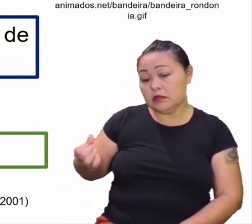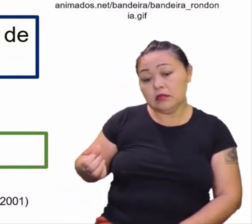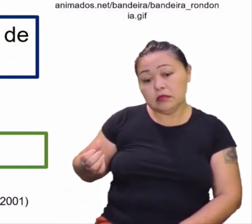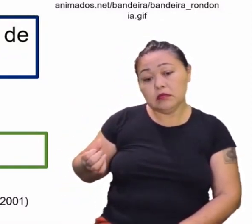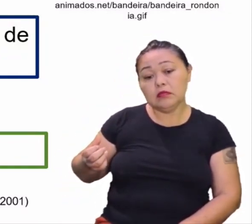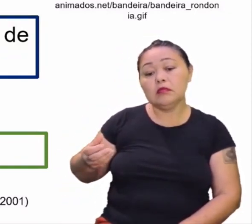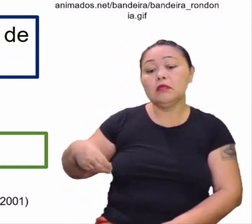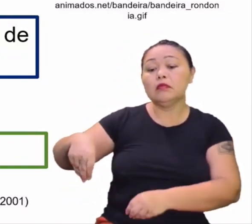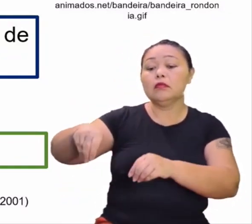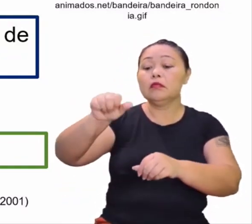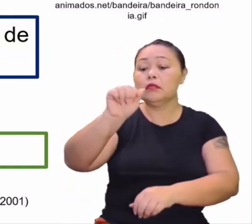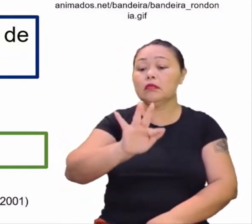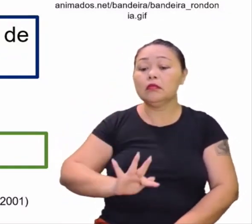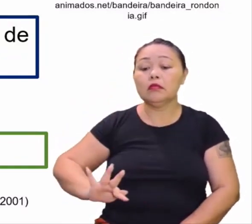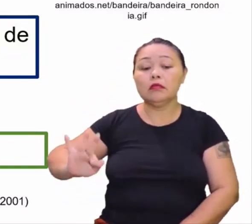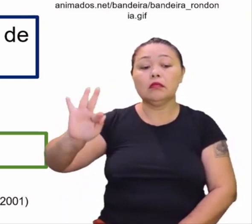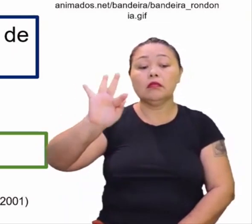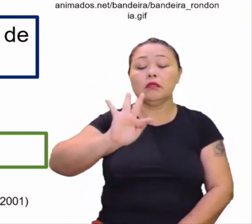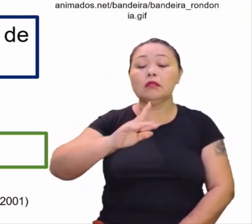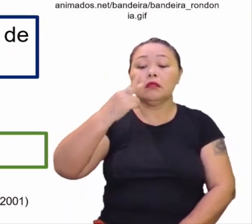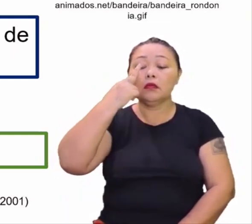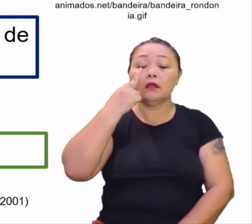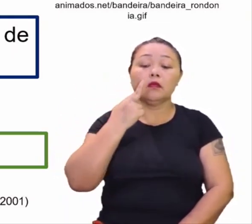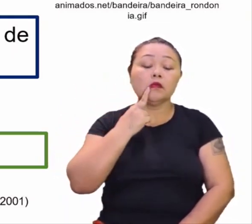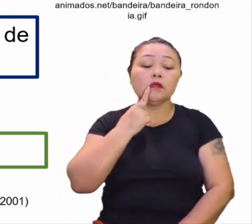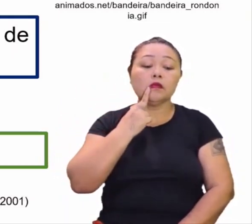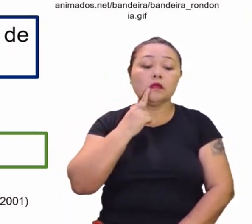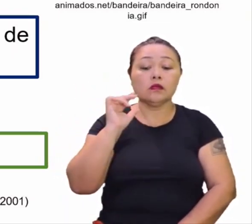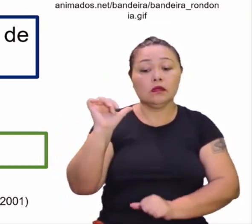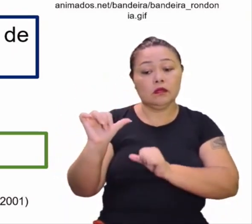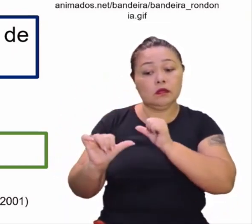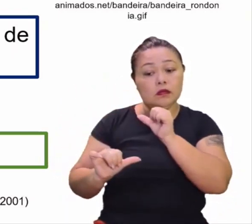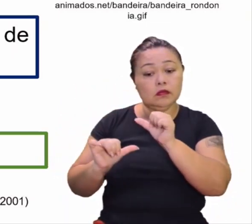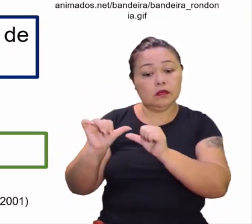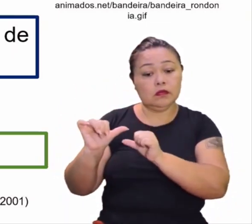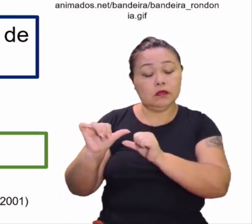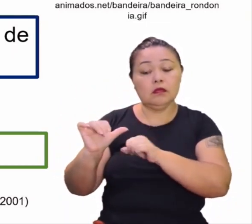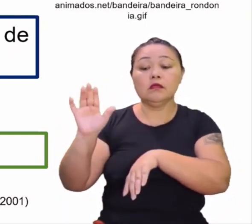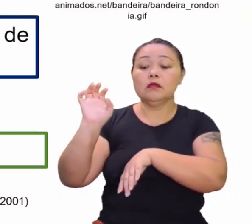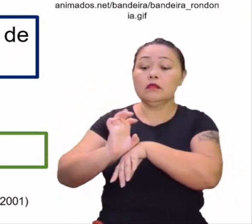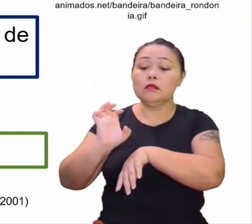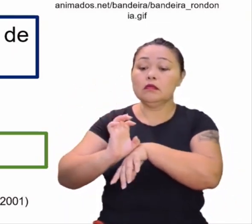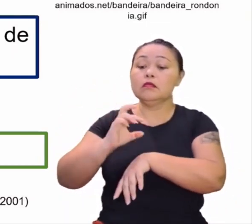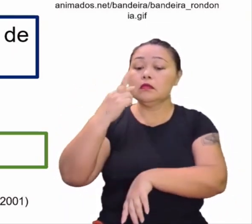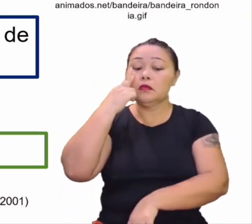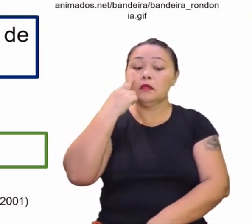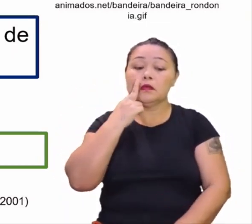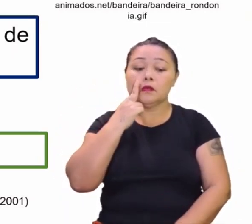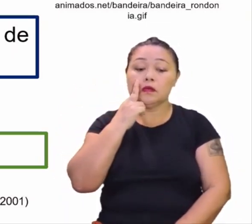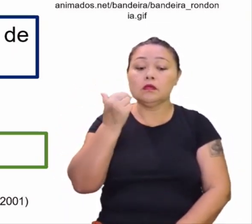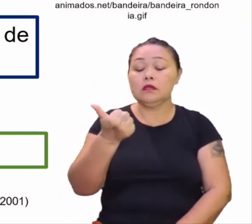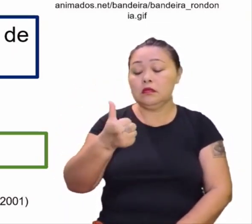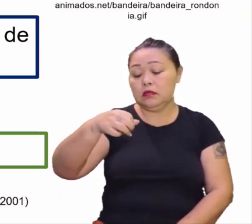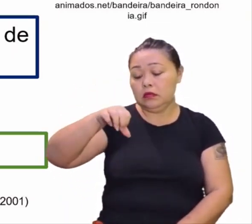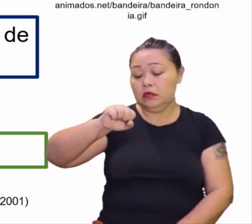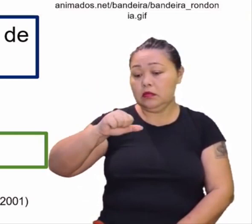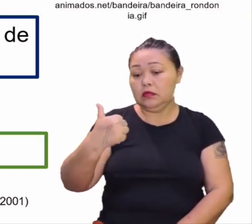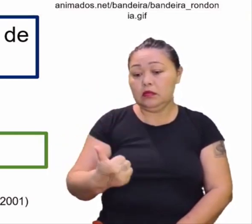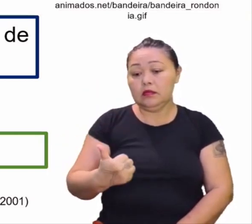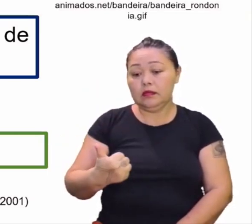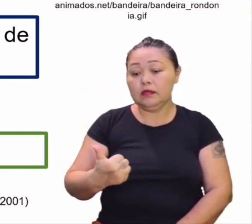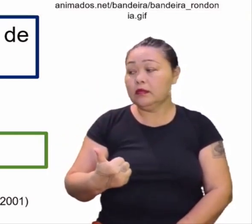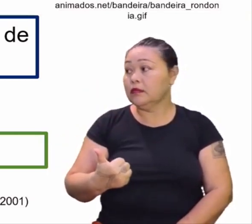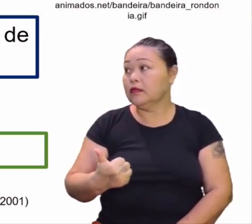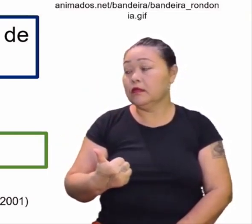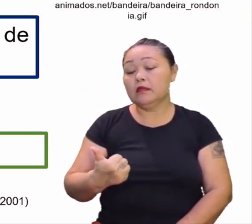território federal de Rondônia. Teremos a mudança para o estado de Rondônia em